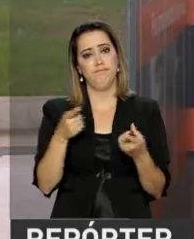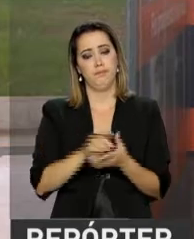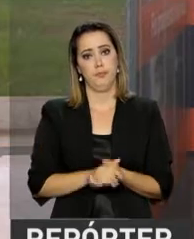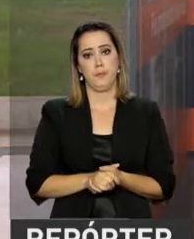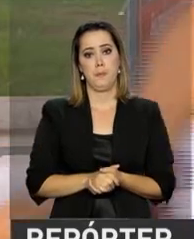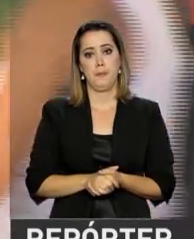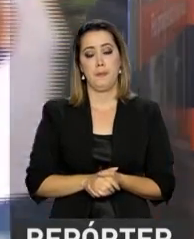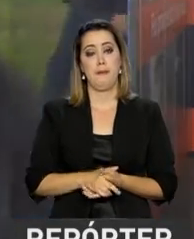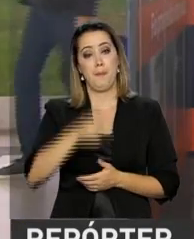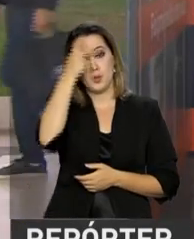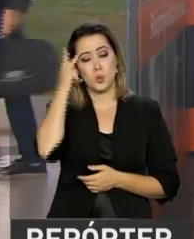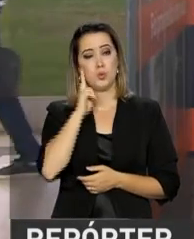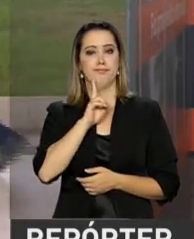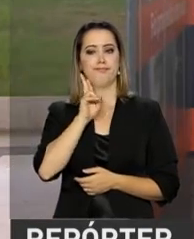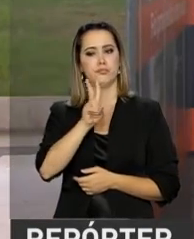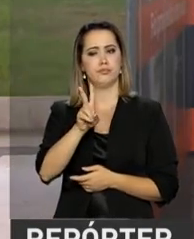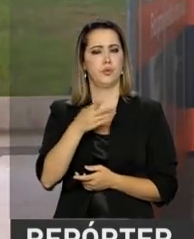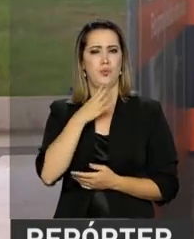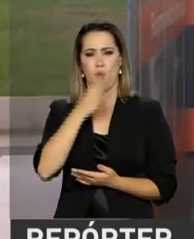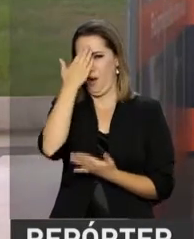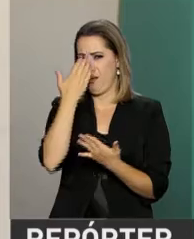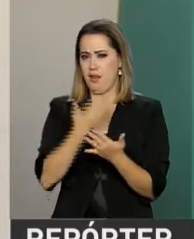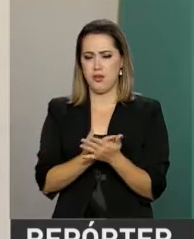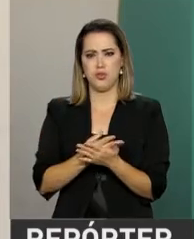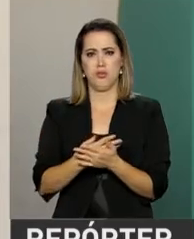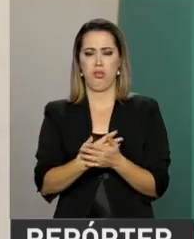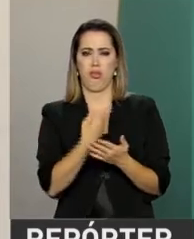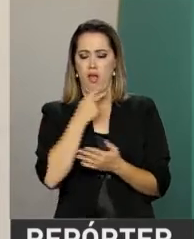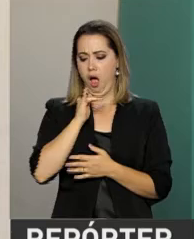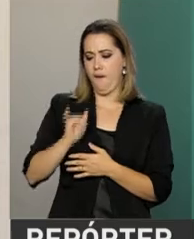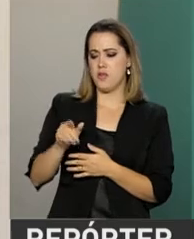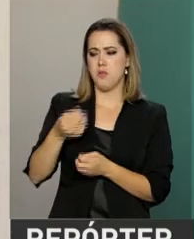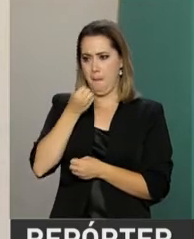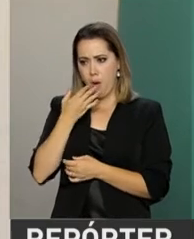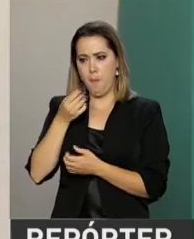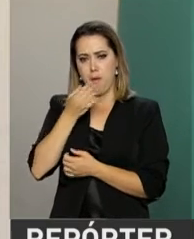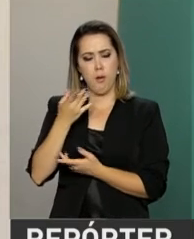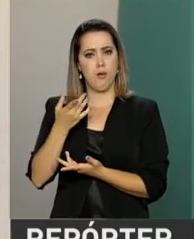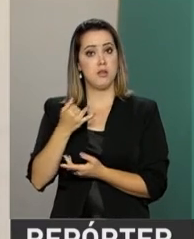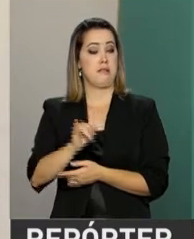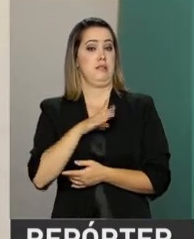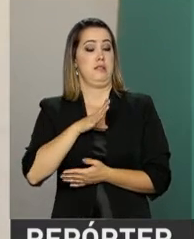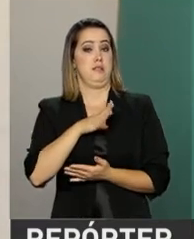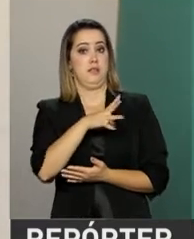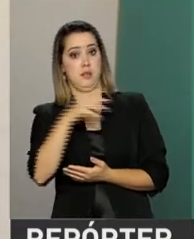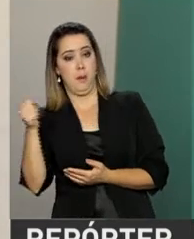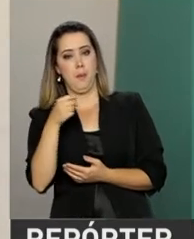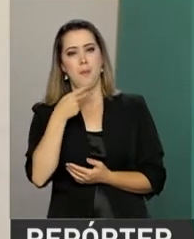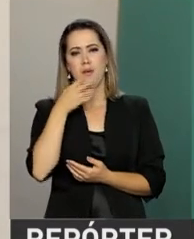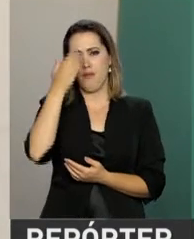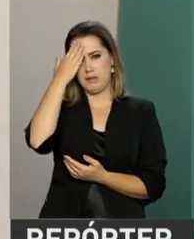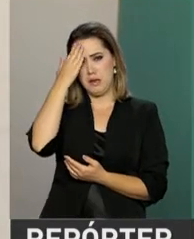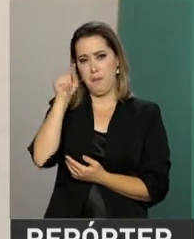a pessoa deve sempre desconfiar das propostas que recebe se por acaso recebeu algum tipo de proposta para ir para fora